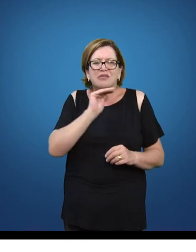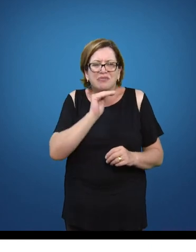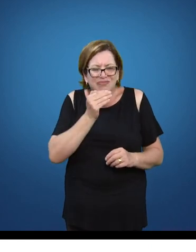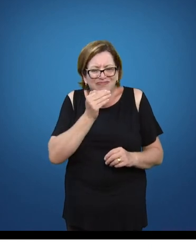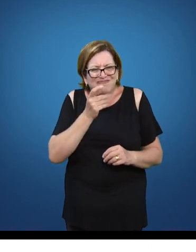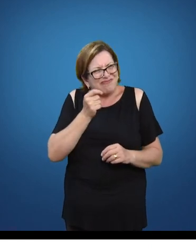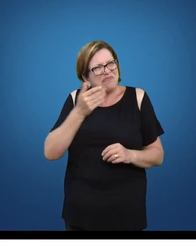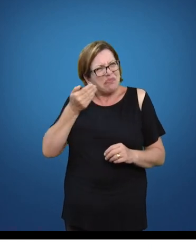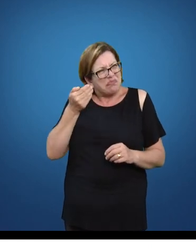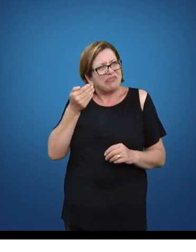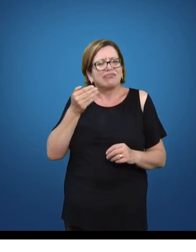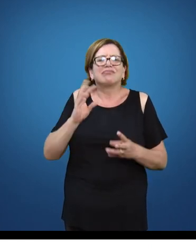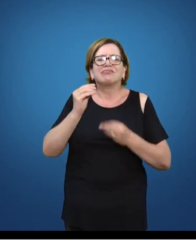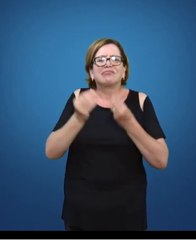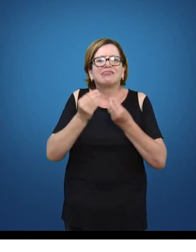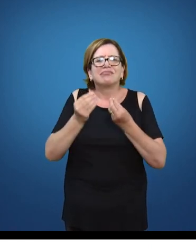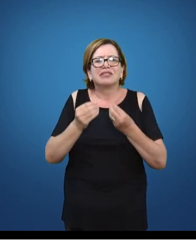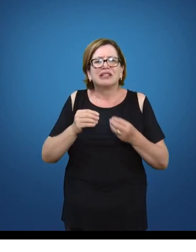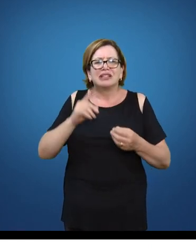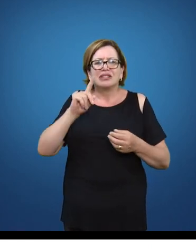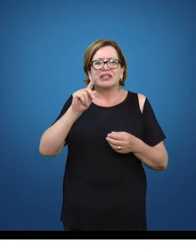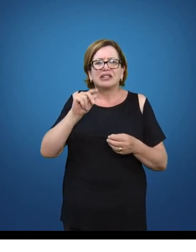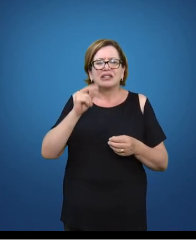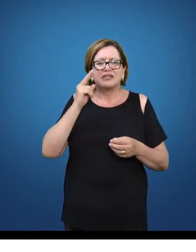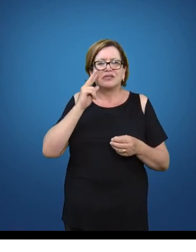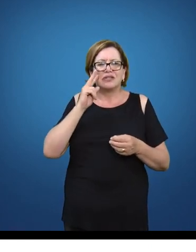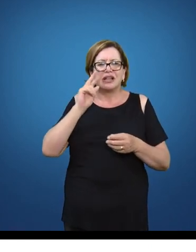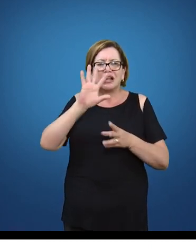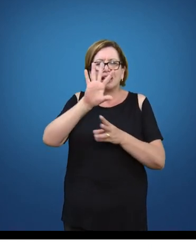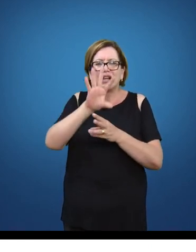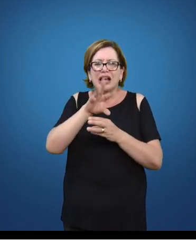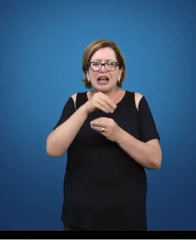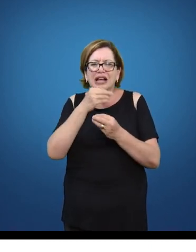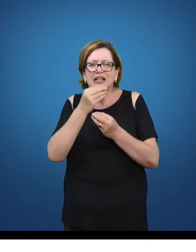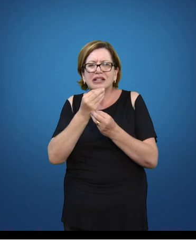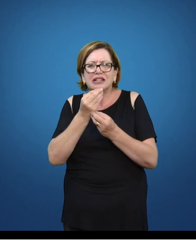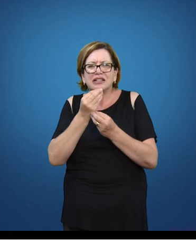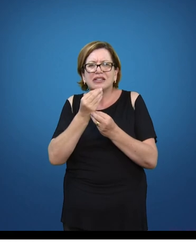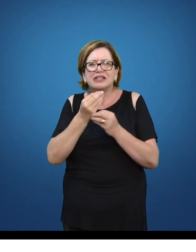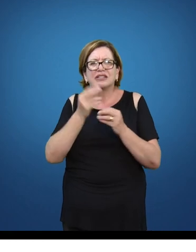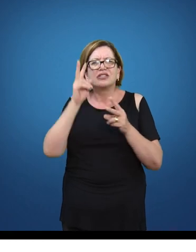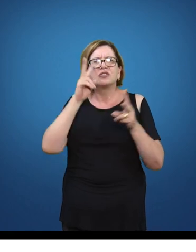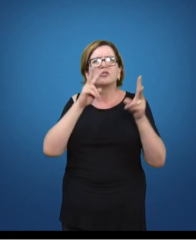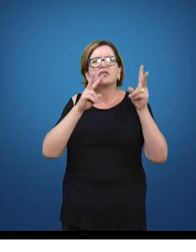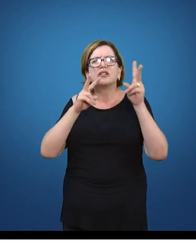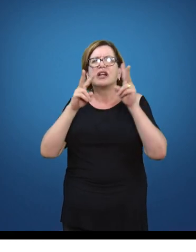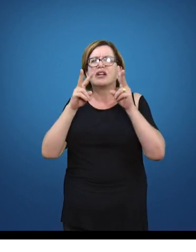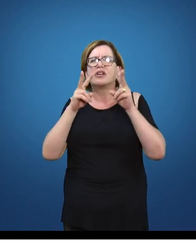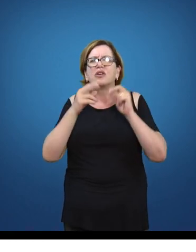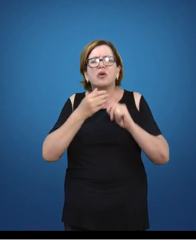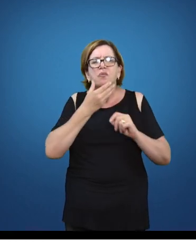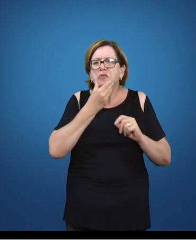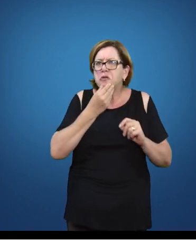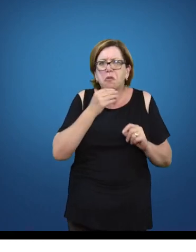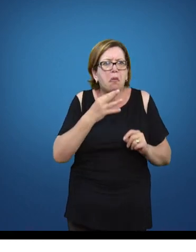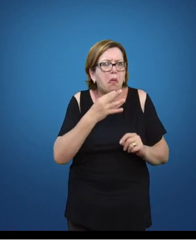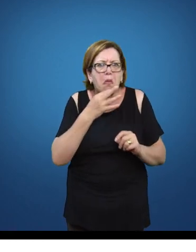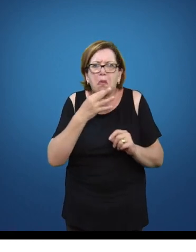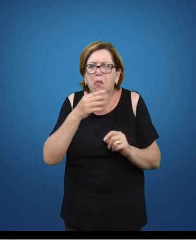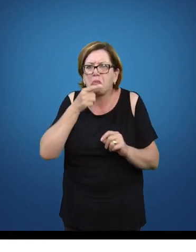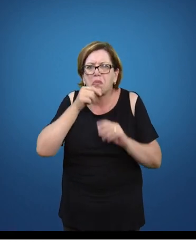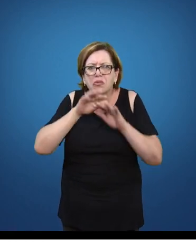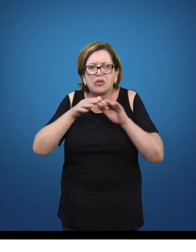recentemente então a arte de olhar diego não conhecer o mar o